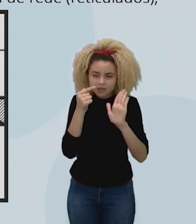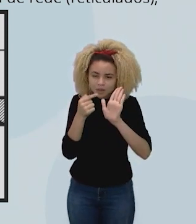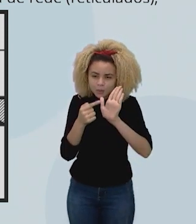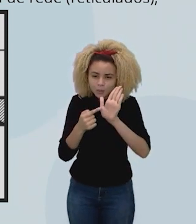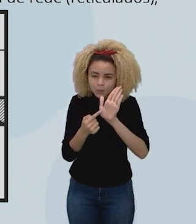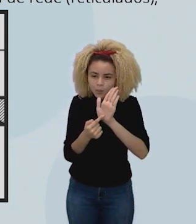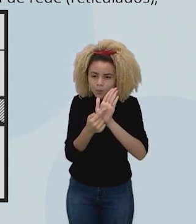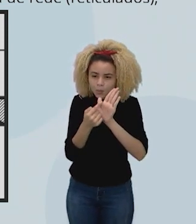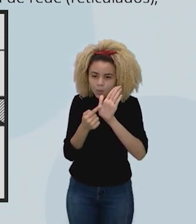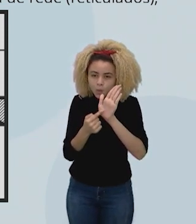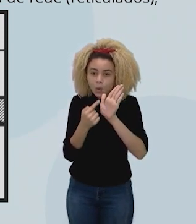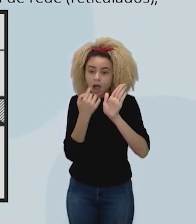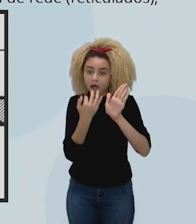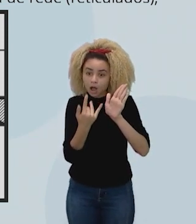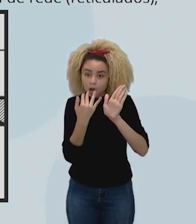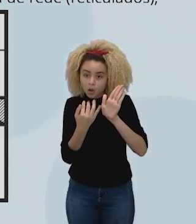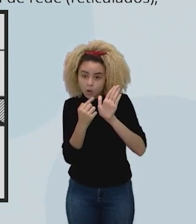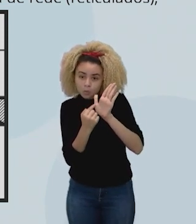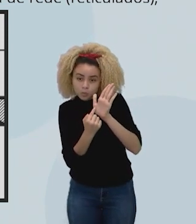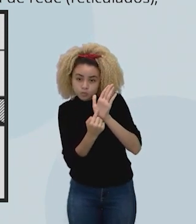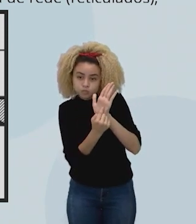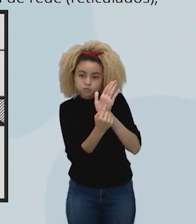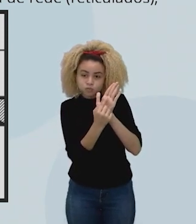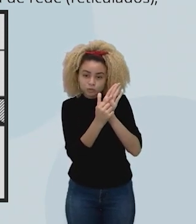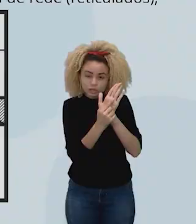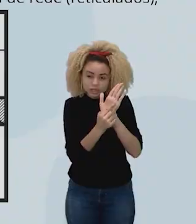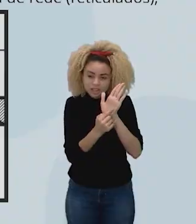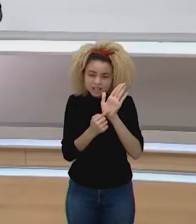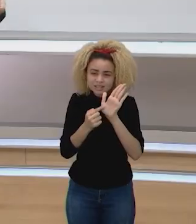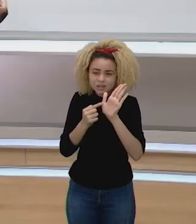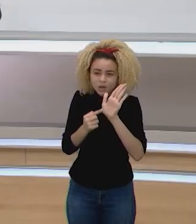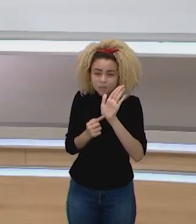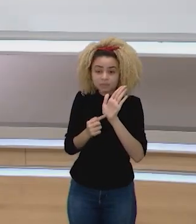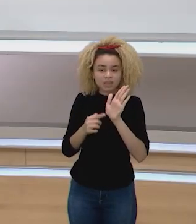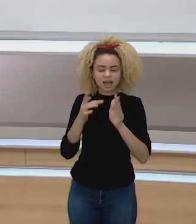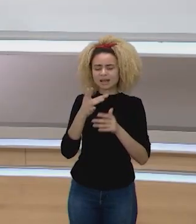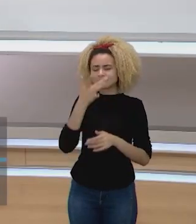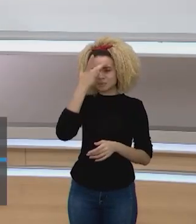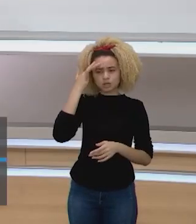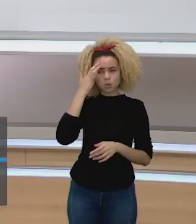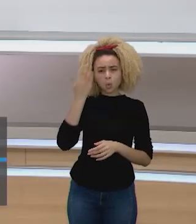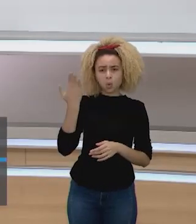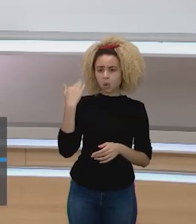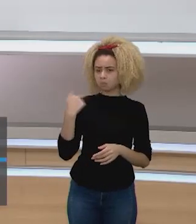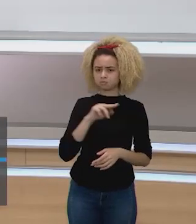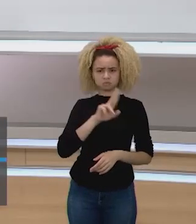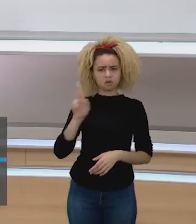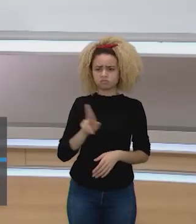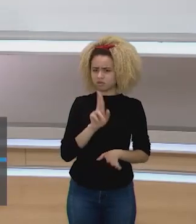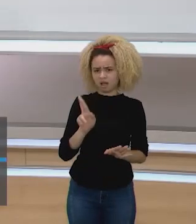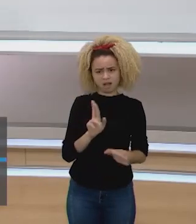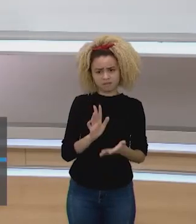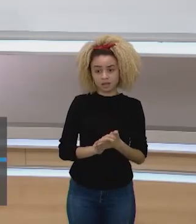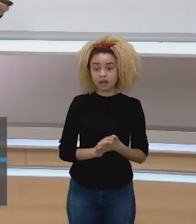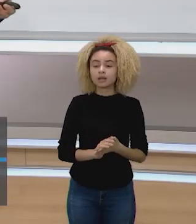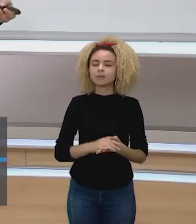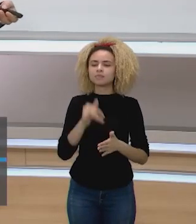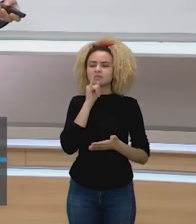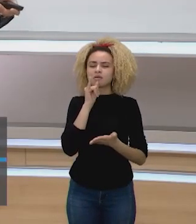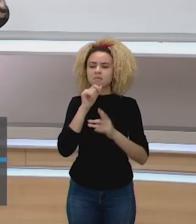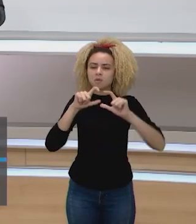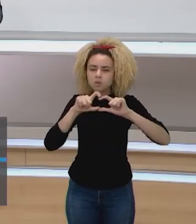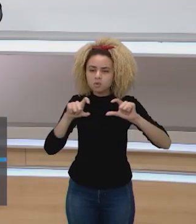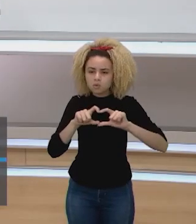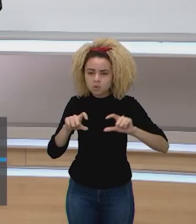né, traços, listras, tá? Que era uma coisa que até então o pessoal não usava muito, né? Se você pegar quadrinhos,